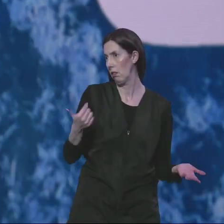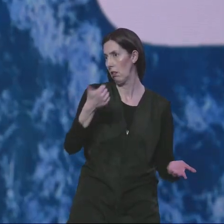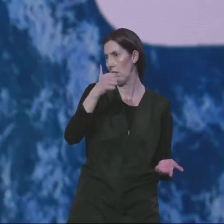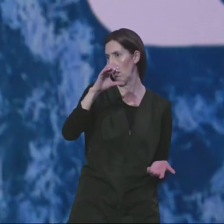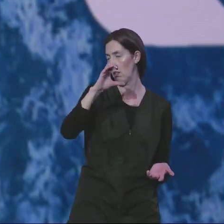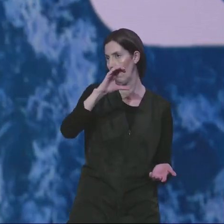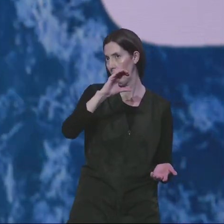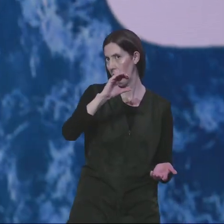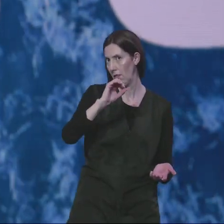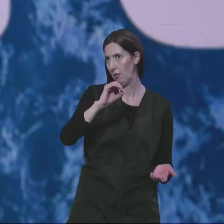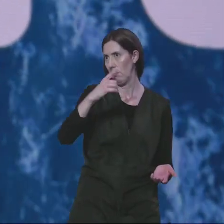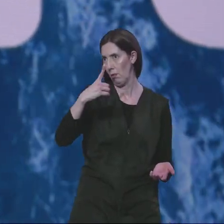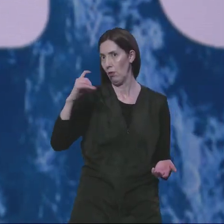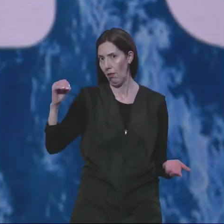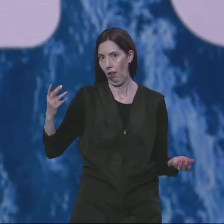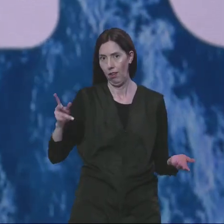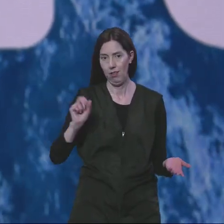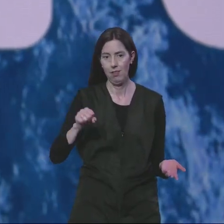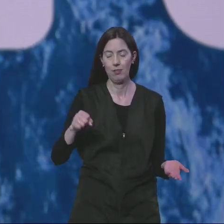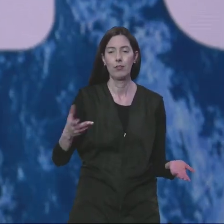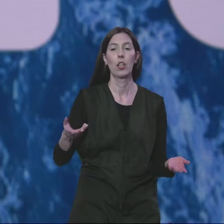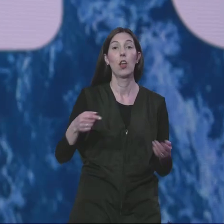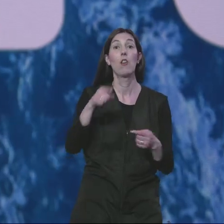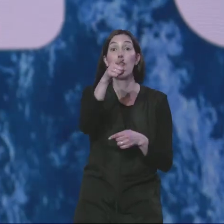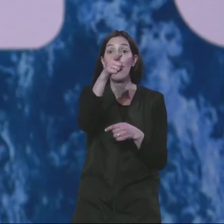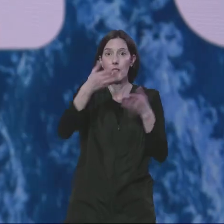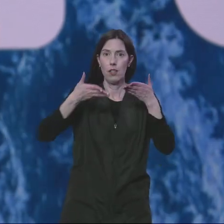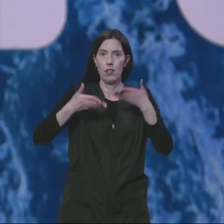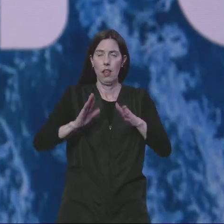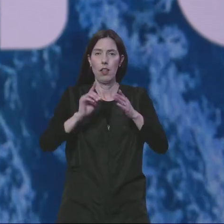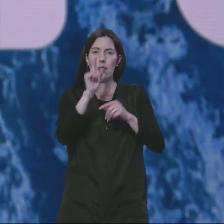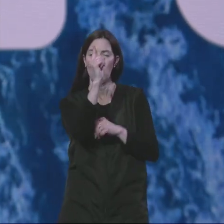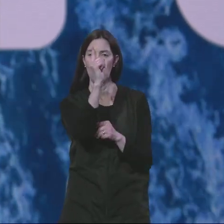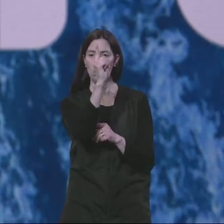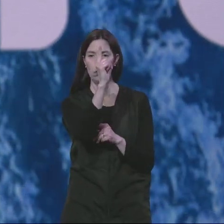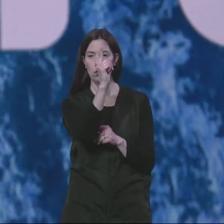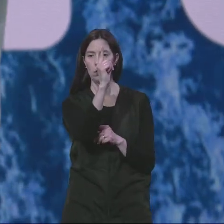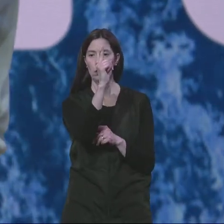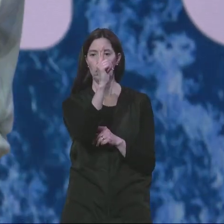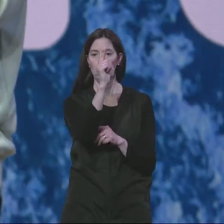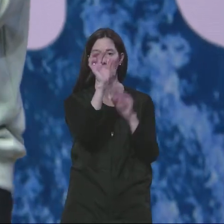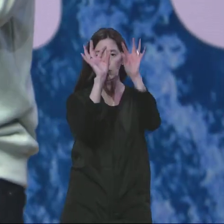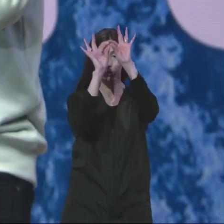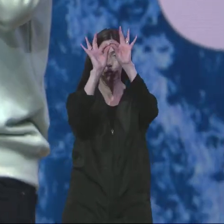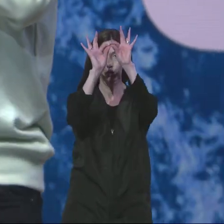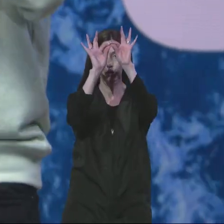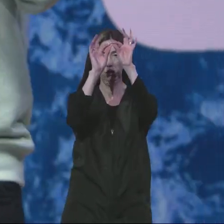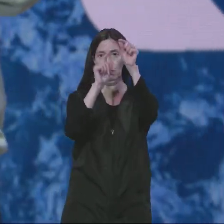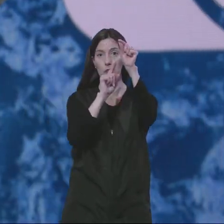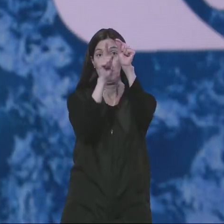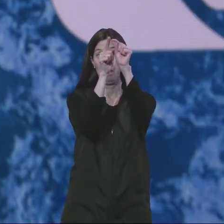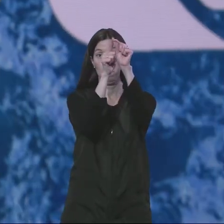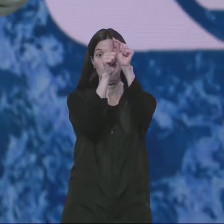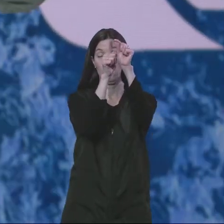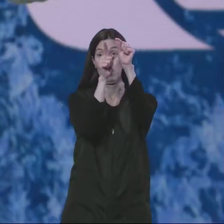Jesus. Mas enfim, você nasceu aqui. Tá bom?